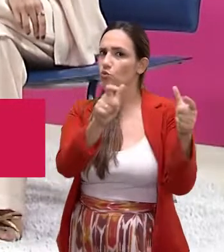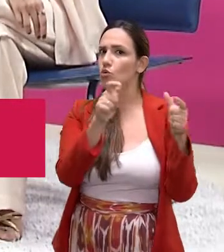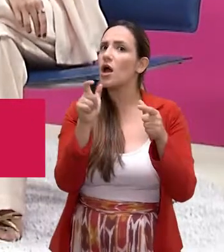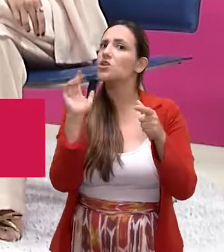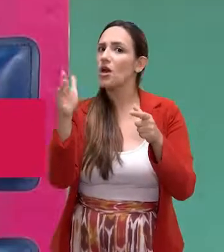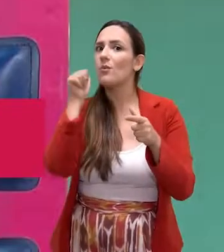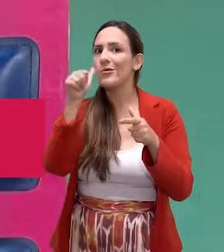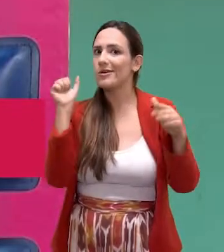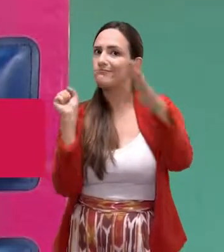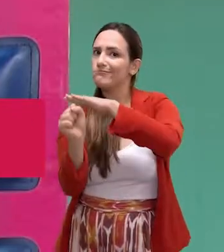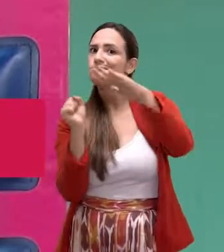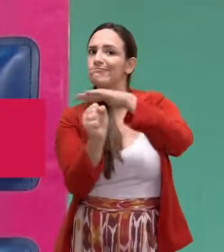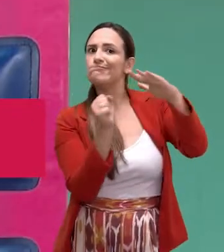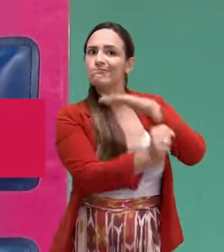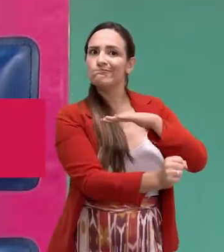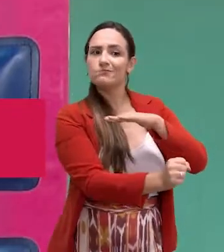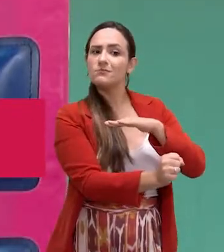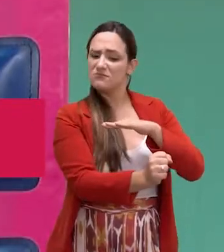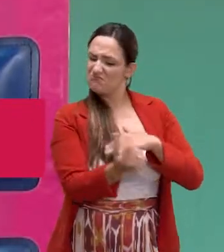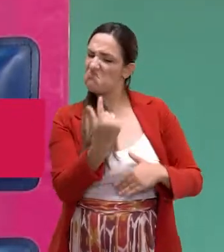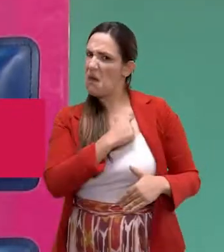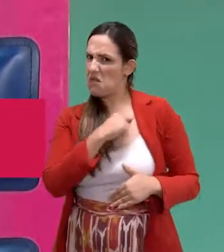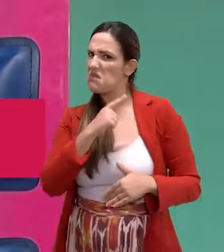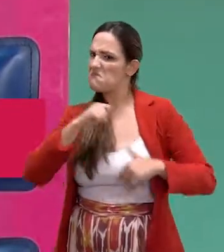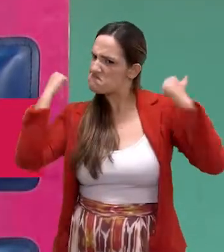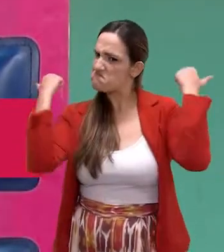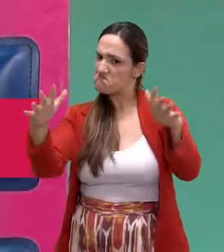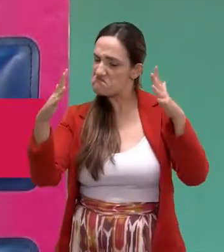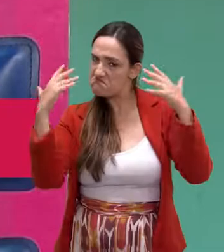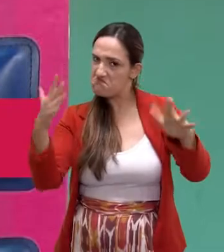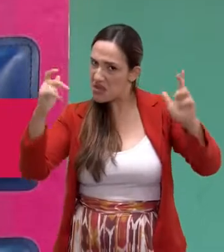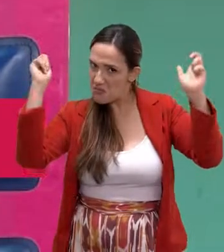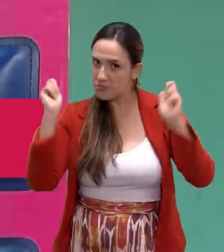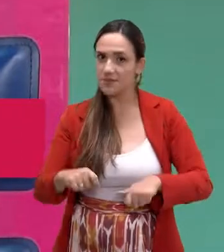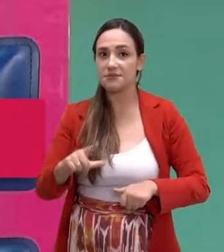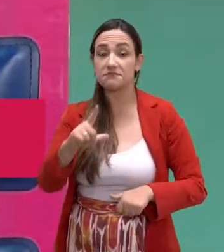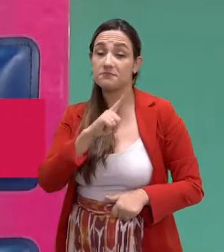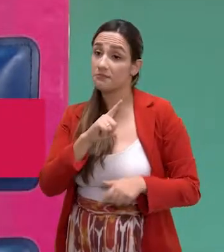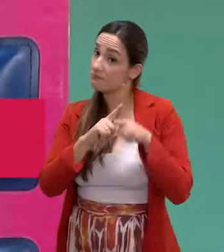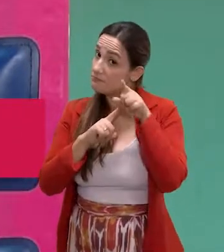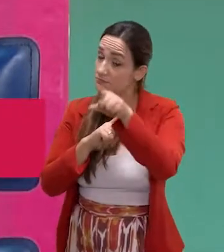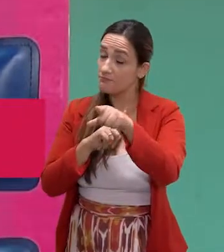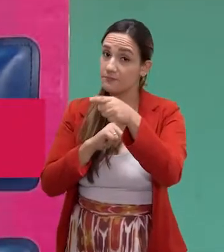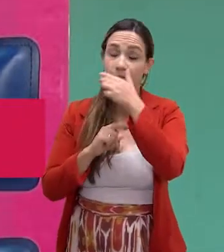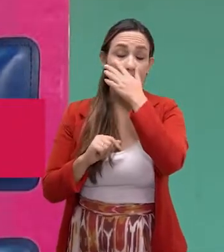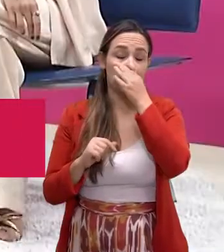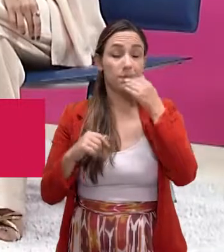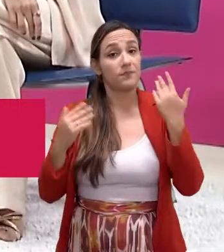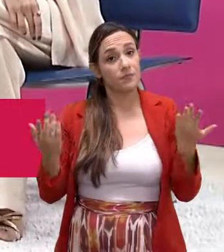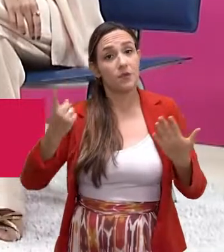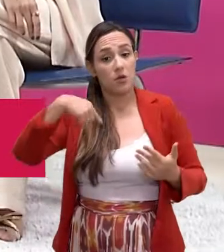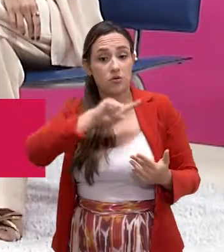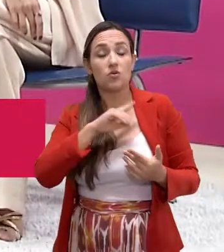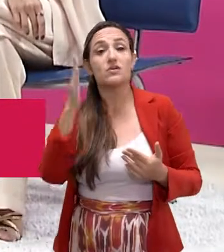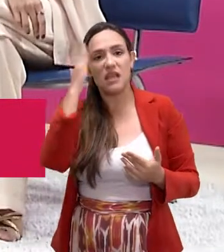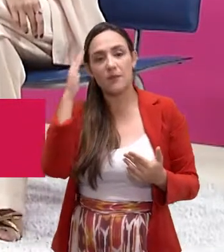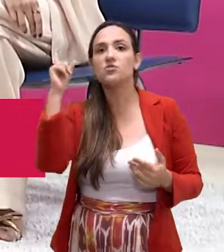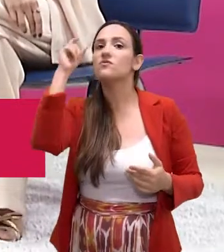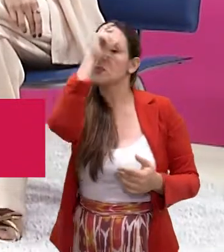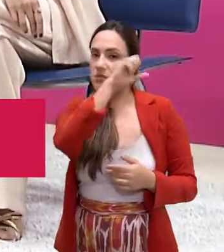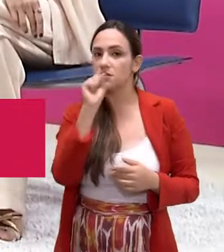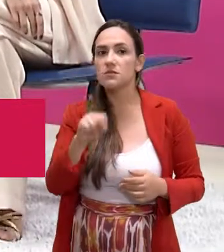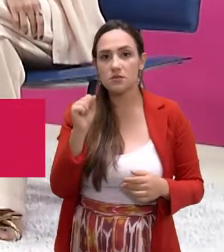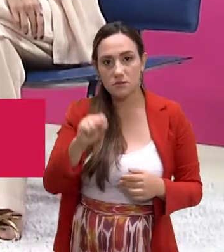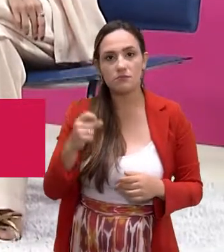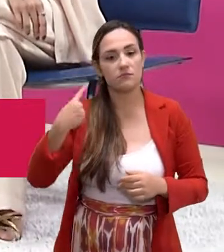mulheres e com todo o mérito para estar ali naquela condução, né? Sabemos das dificuldades,